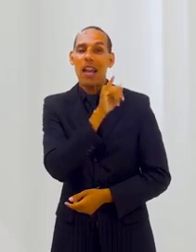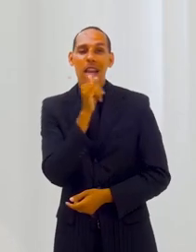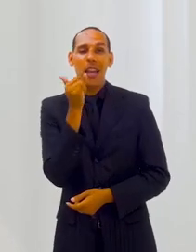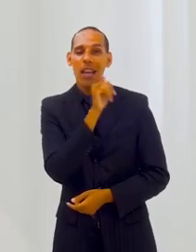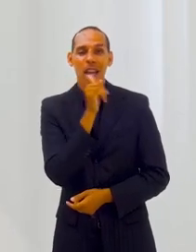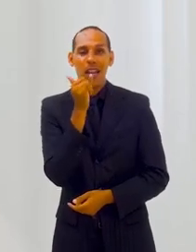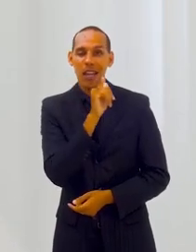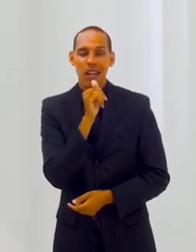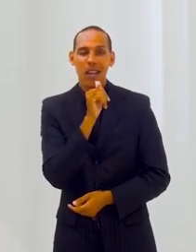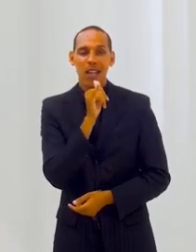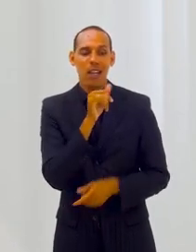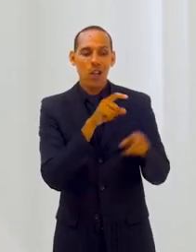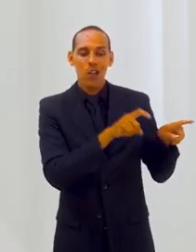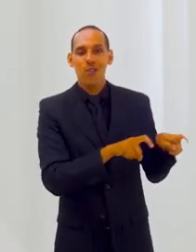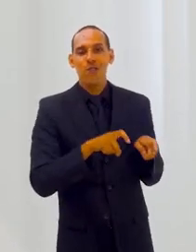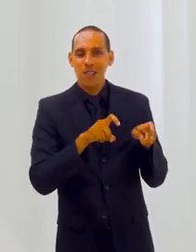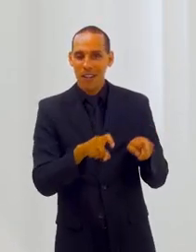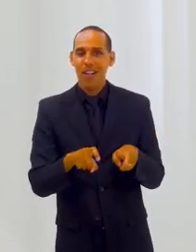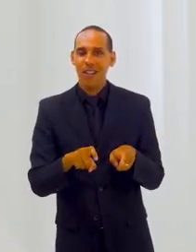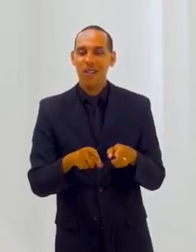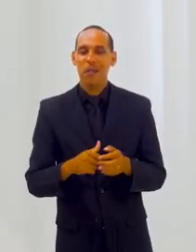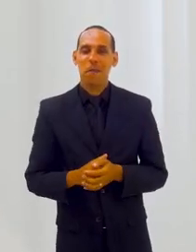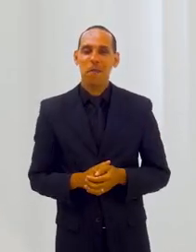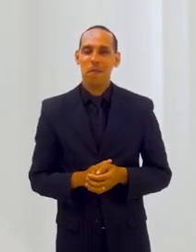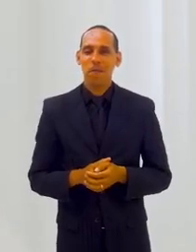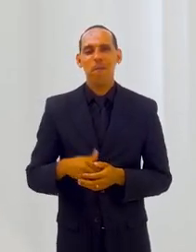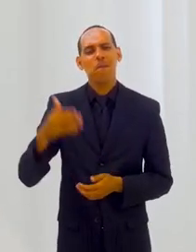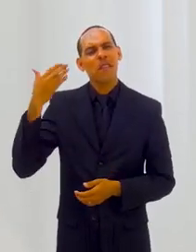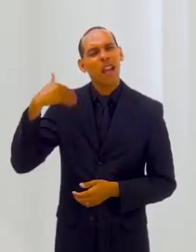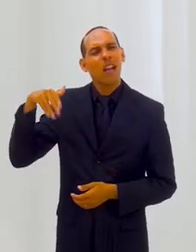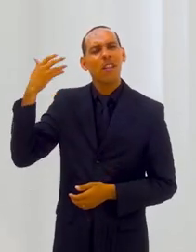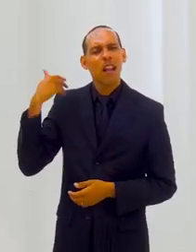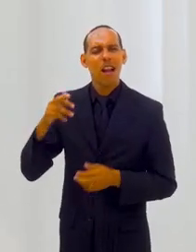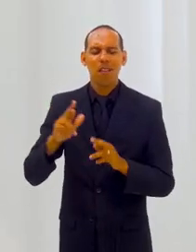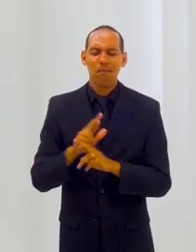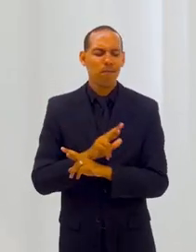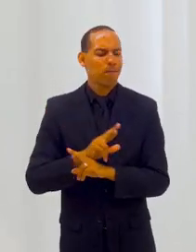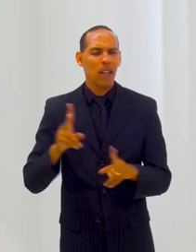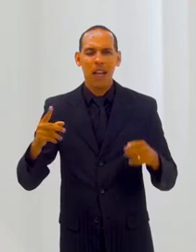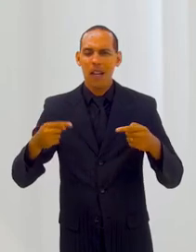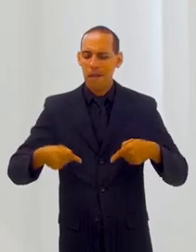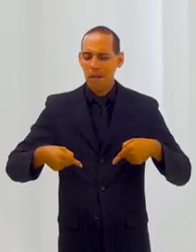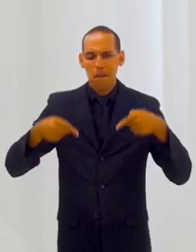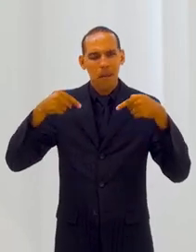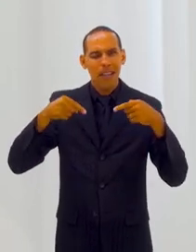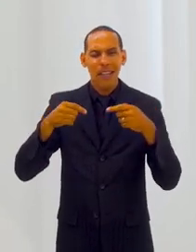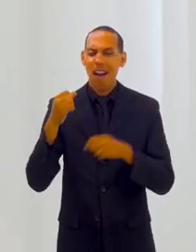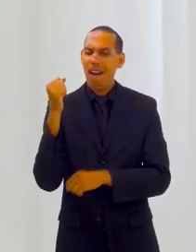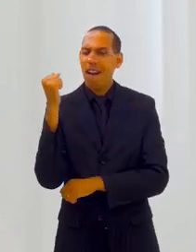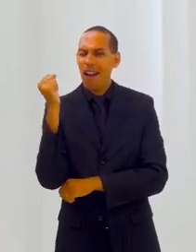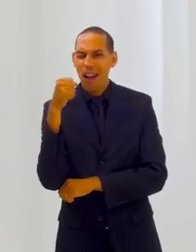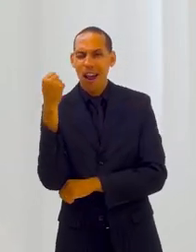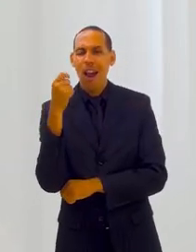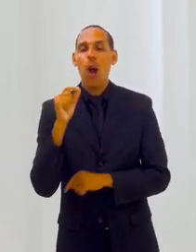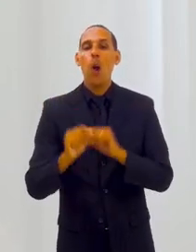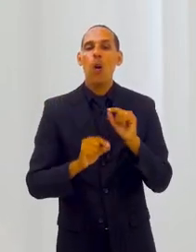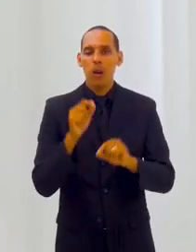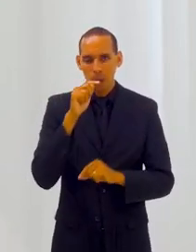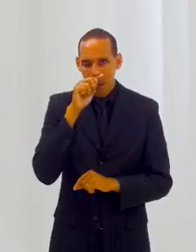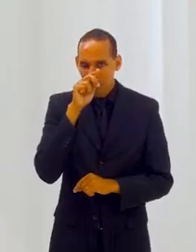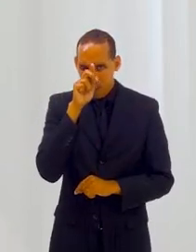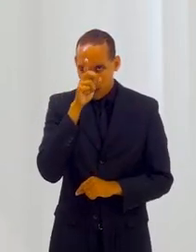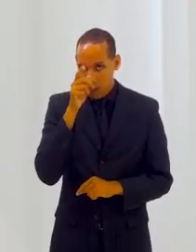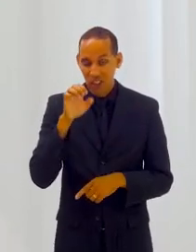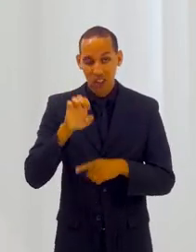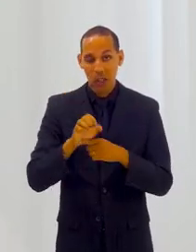rural. Nós tínhamos uma diferença competitiva gravíssima com relação